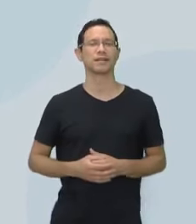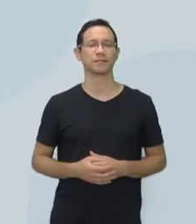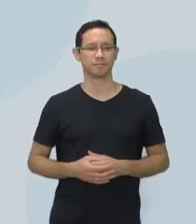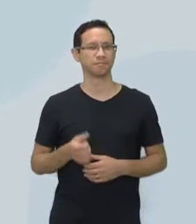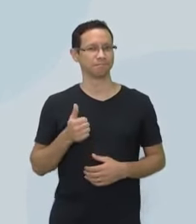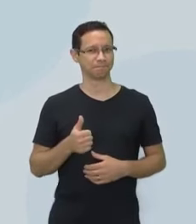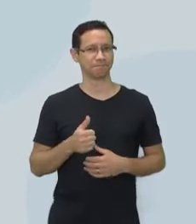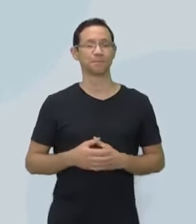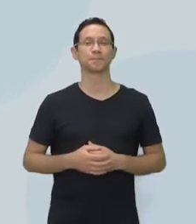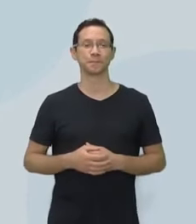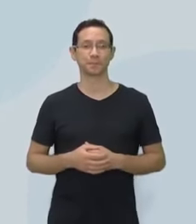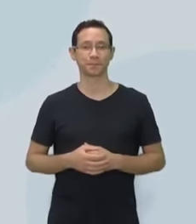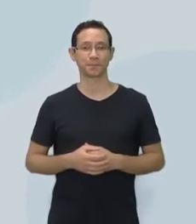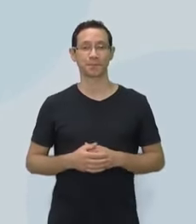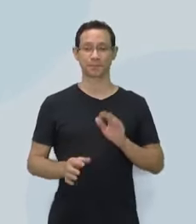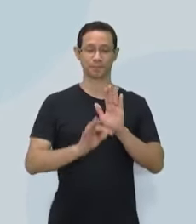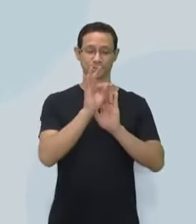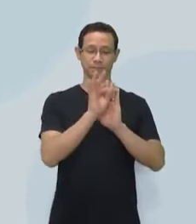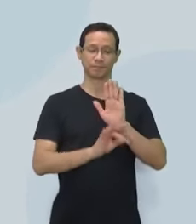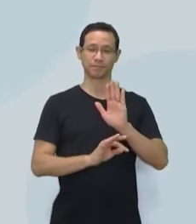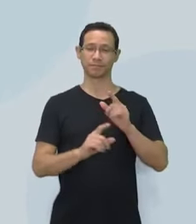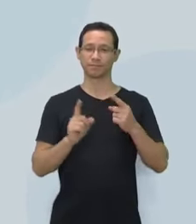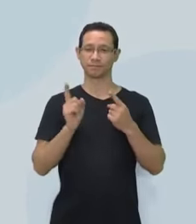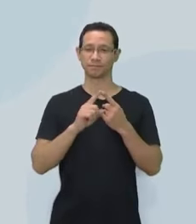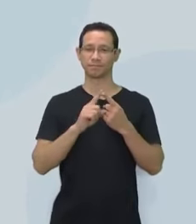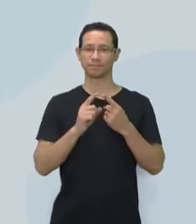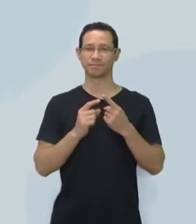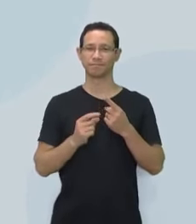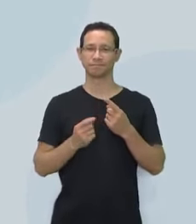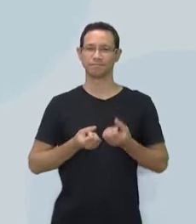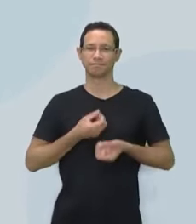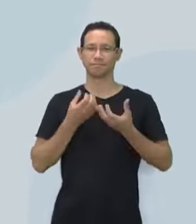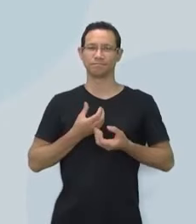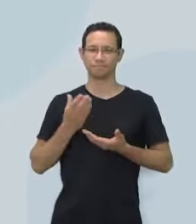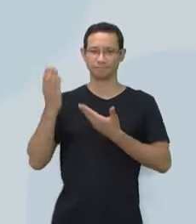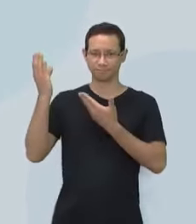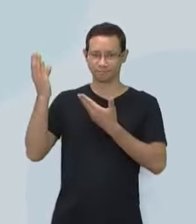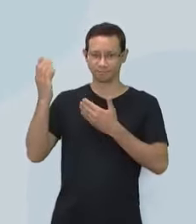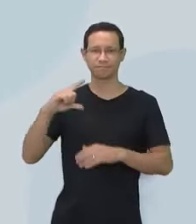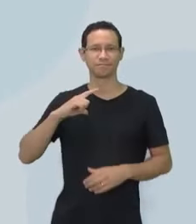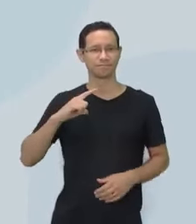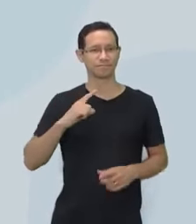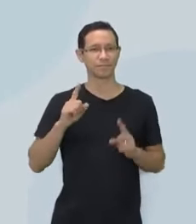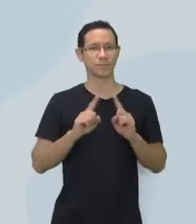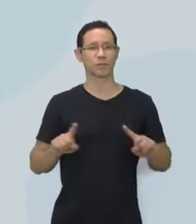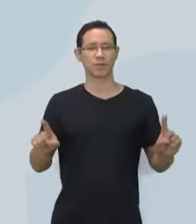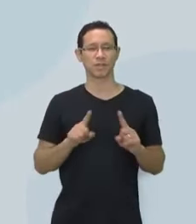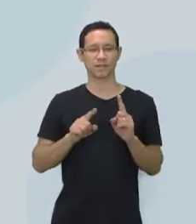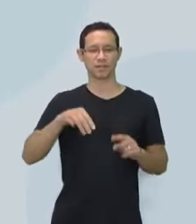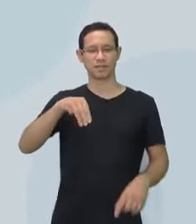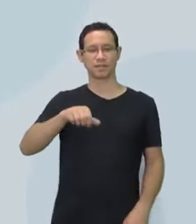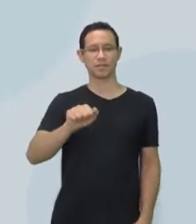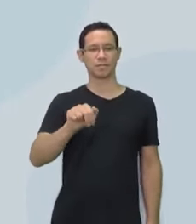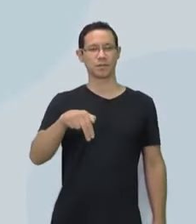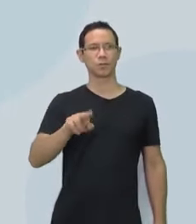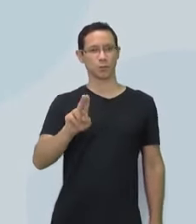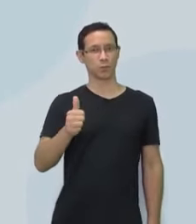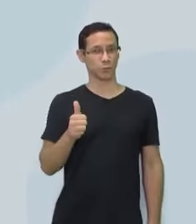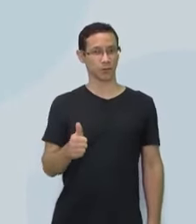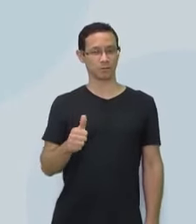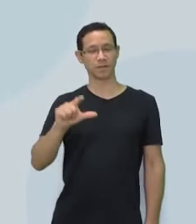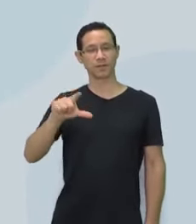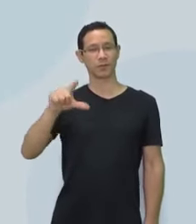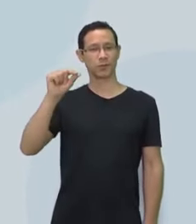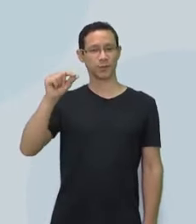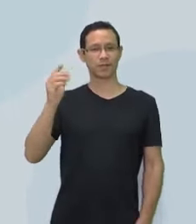agora, tá? E aí, para começar, temos esse poema, né, que na verdade é uma música da Manu Gavassi, que foi escolhida para a